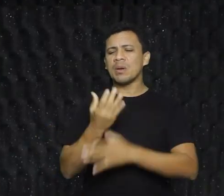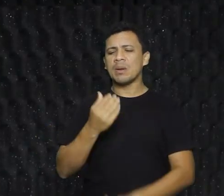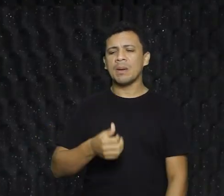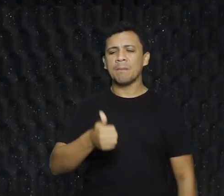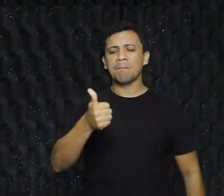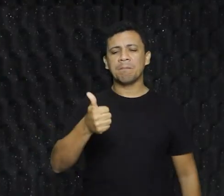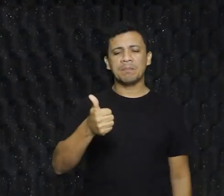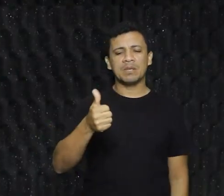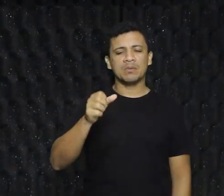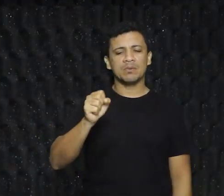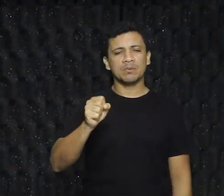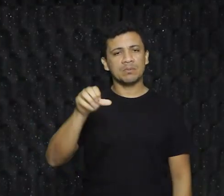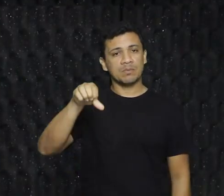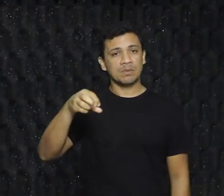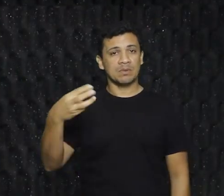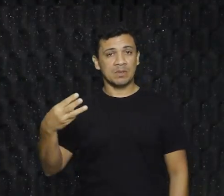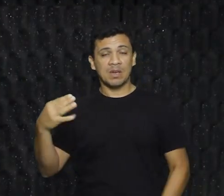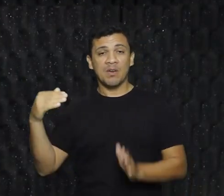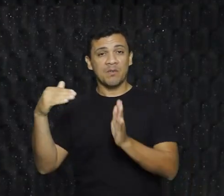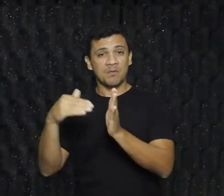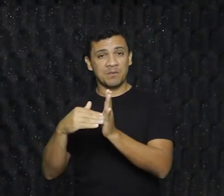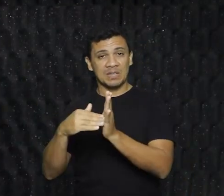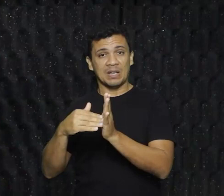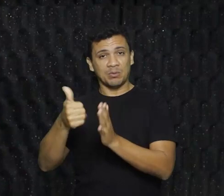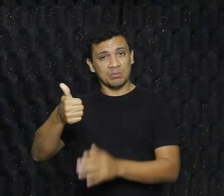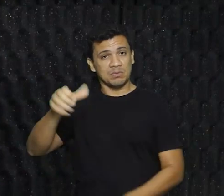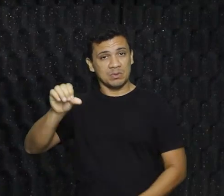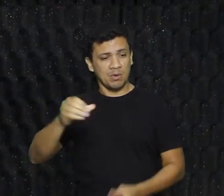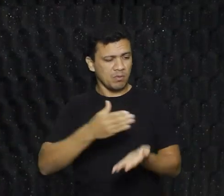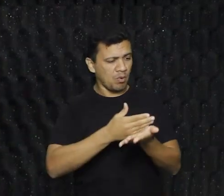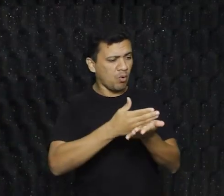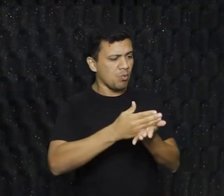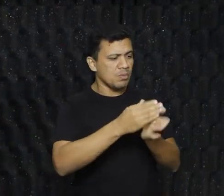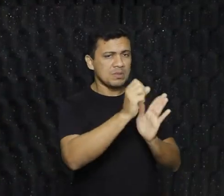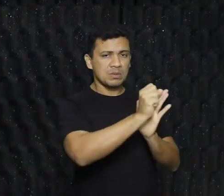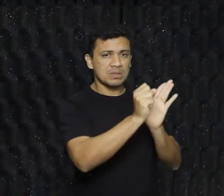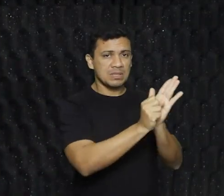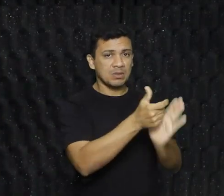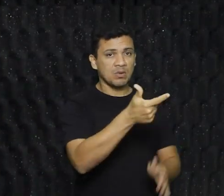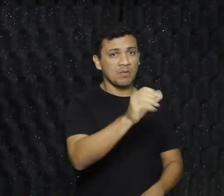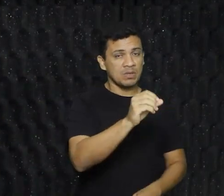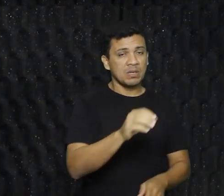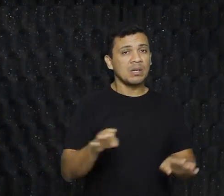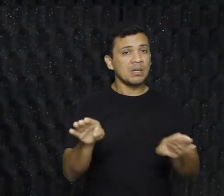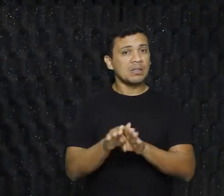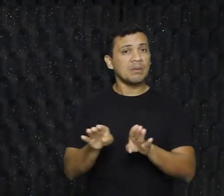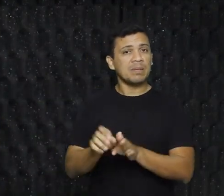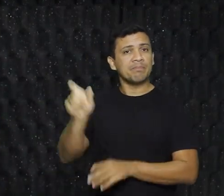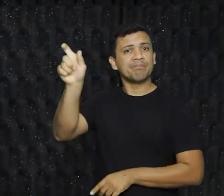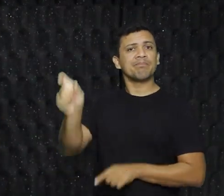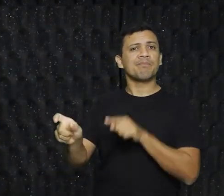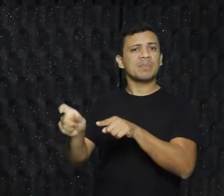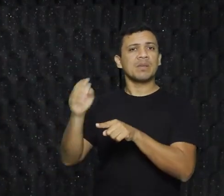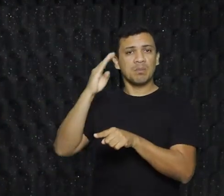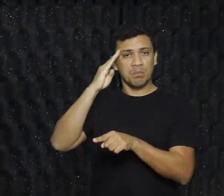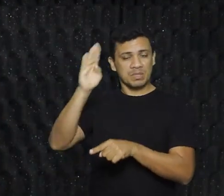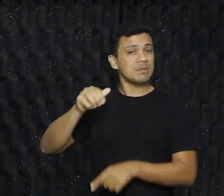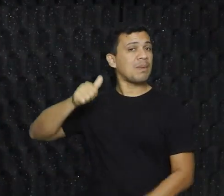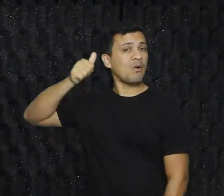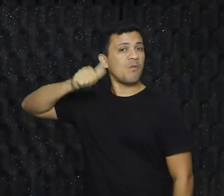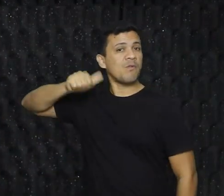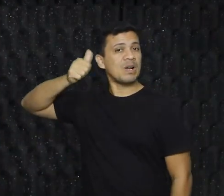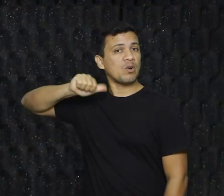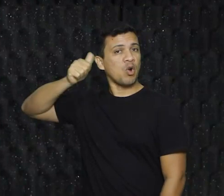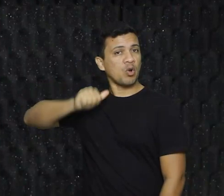final do século XIX, início do século XX, e o ídolo dos expressionistas é nada mais, nada menos do que Van Gogh,